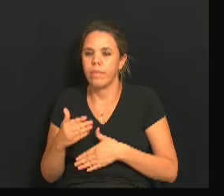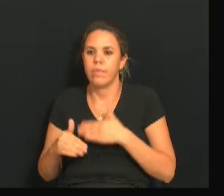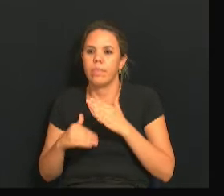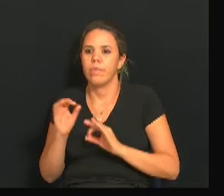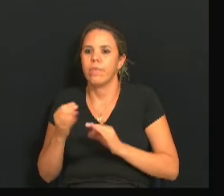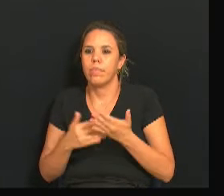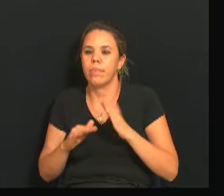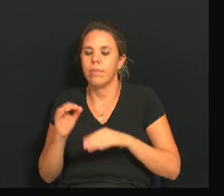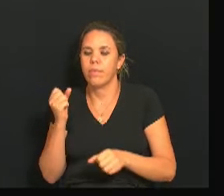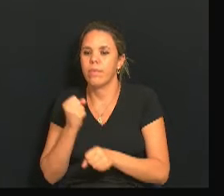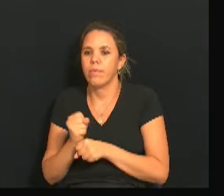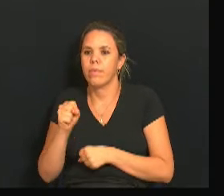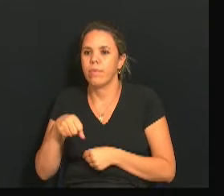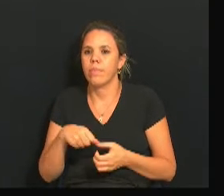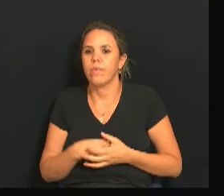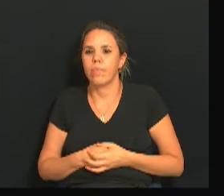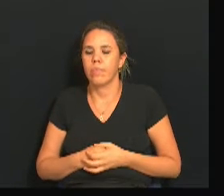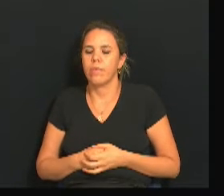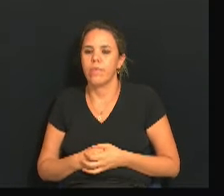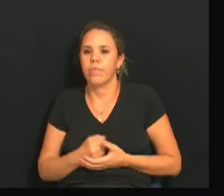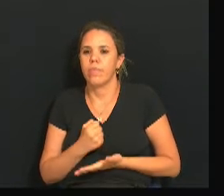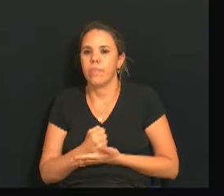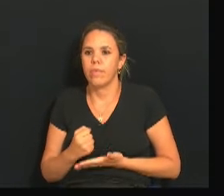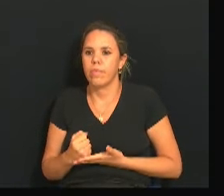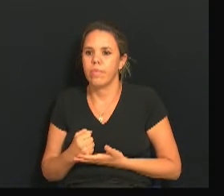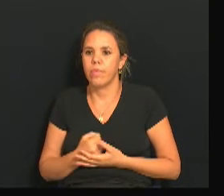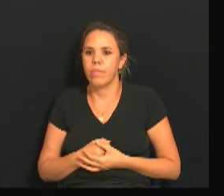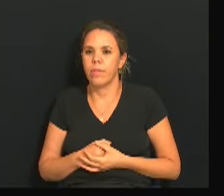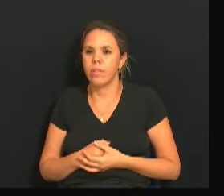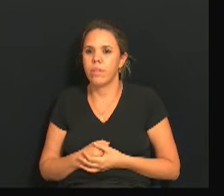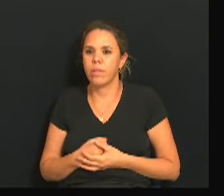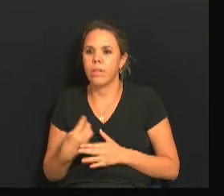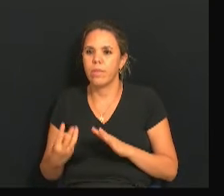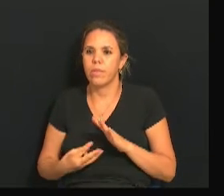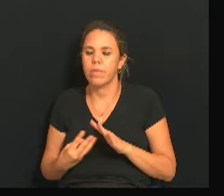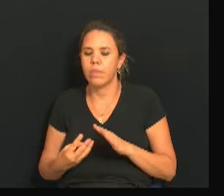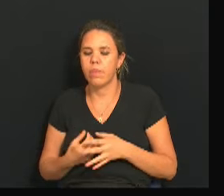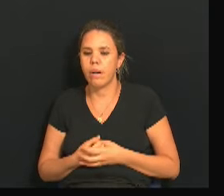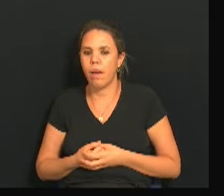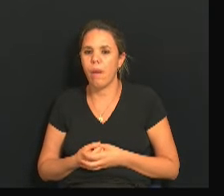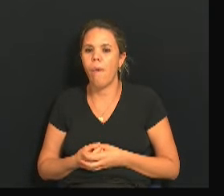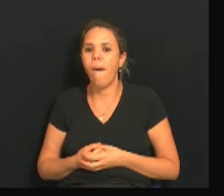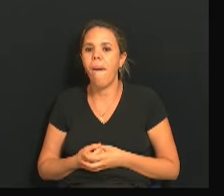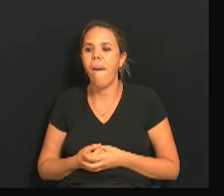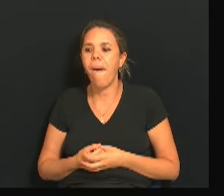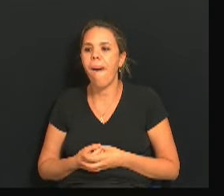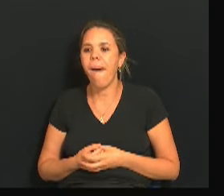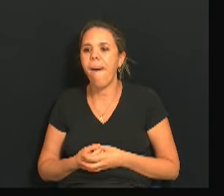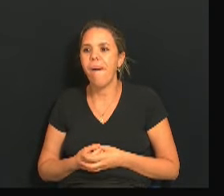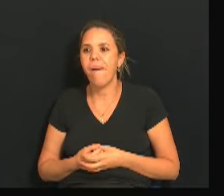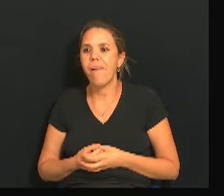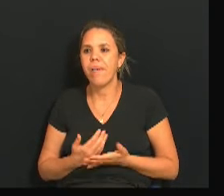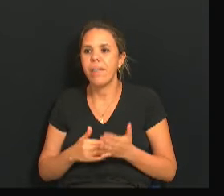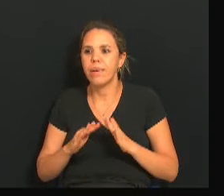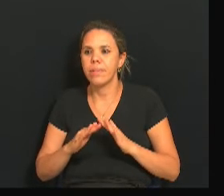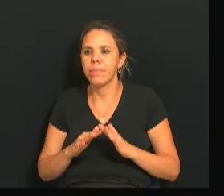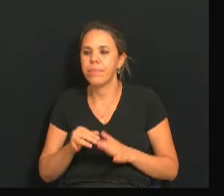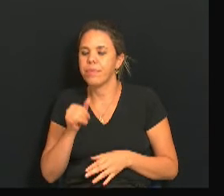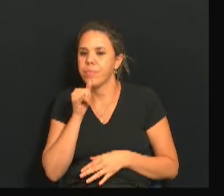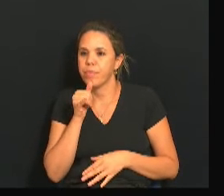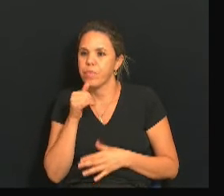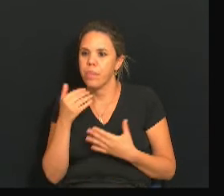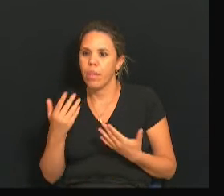se não vai, contratação de professores, se cabe terceirização de serviços, né, de certos serviços dentro da escola, por exemplo, né? Acho